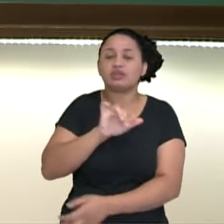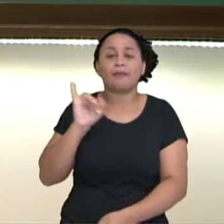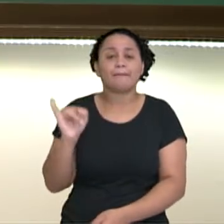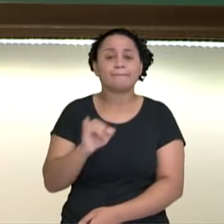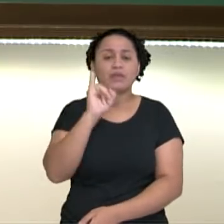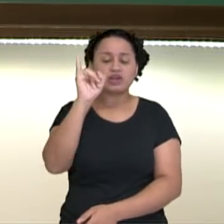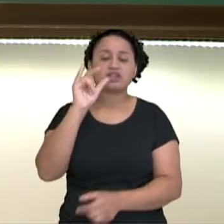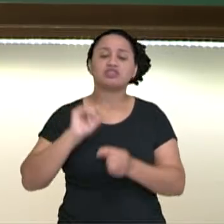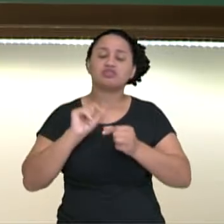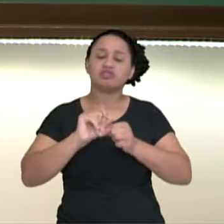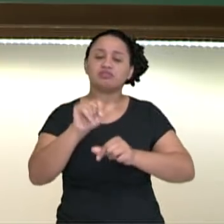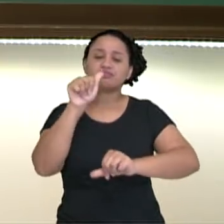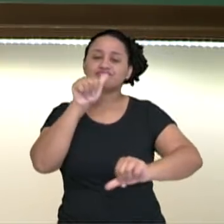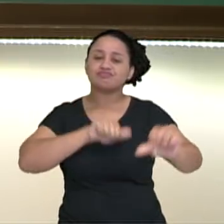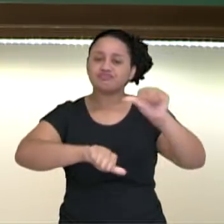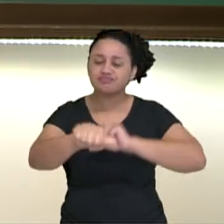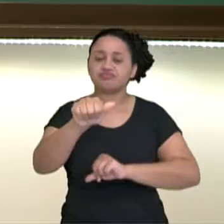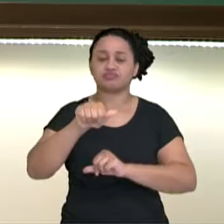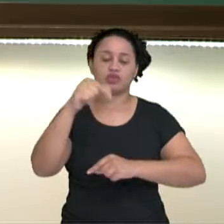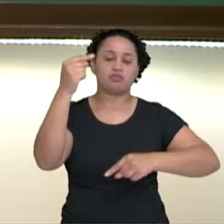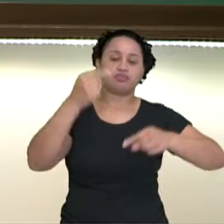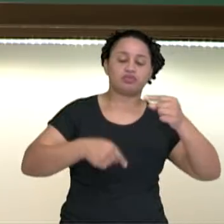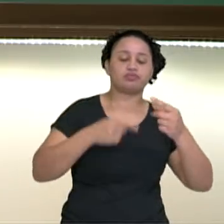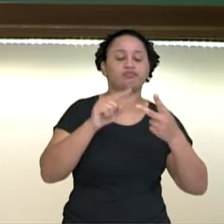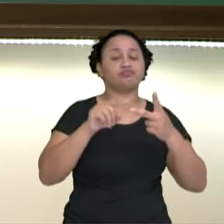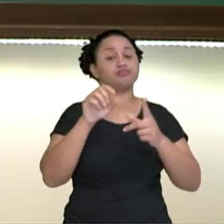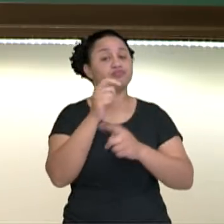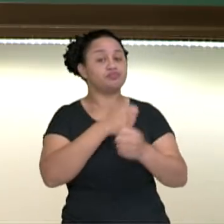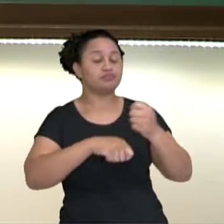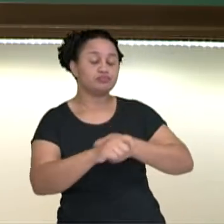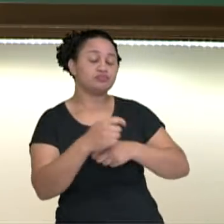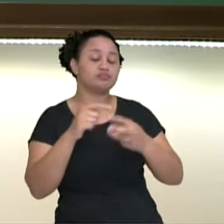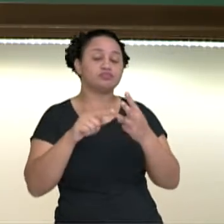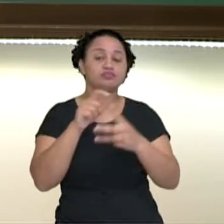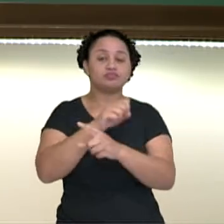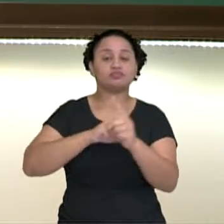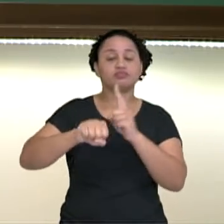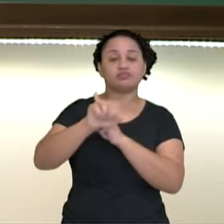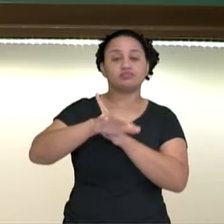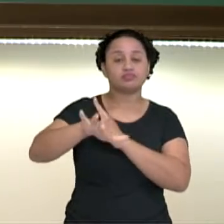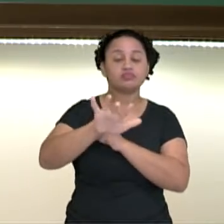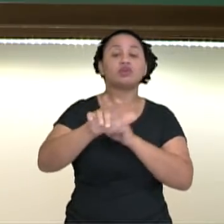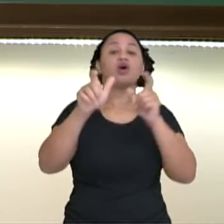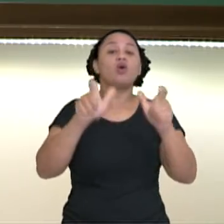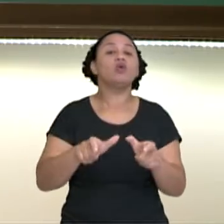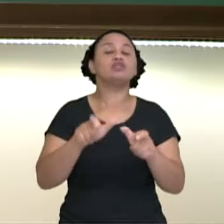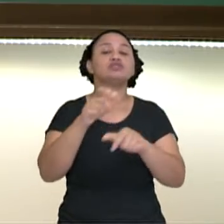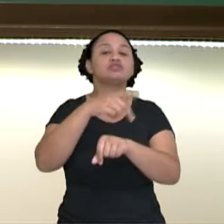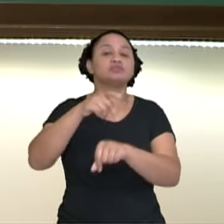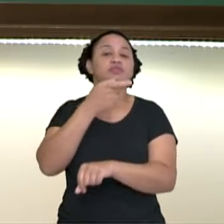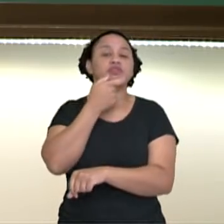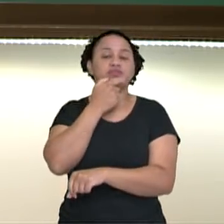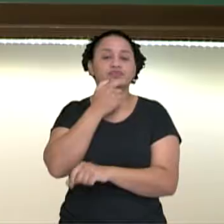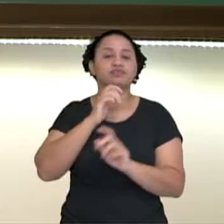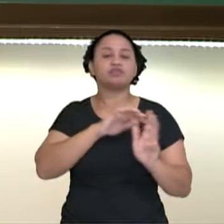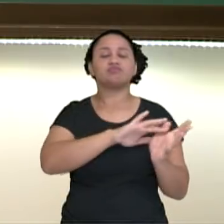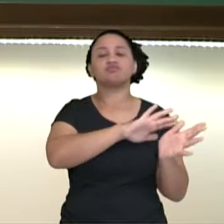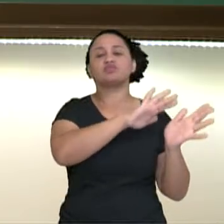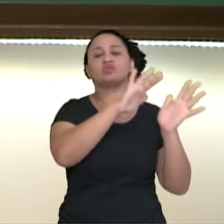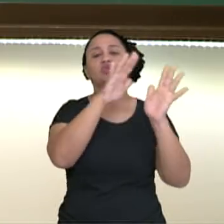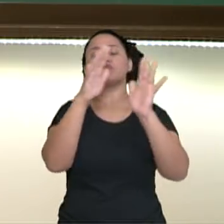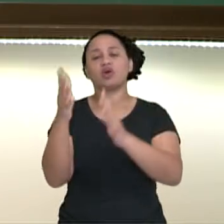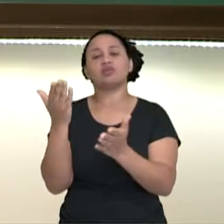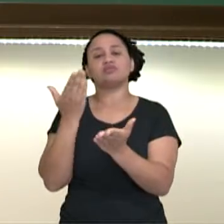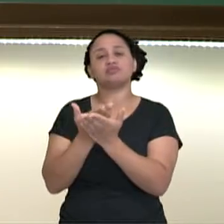ocasionou uma grande transformação política, econômica, social dentro da Inglaterra. Bom, toda essa